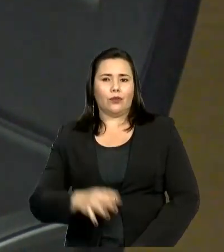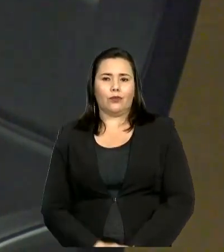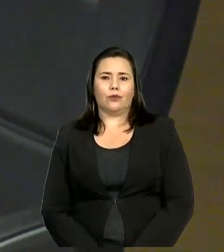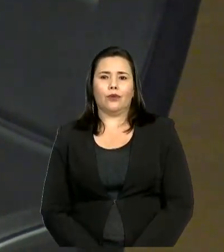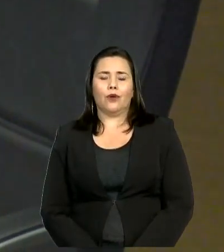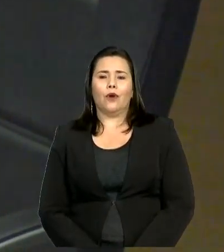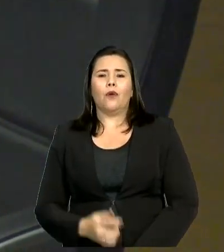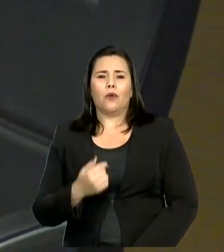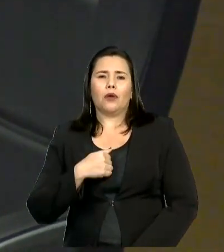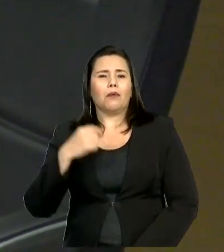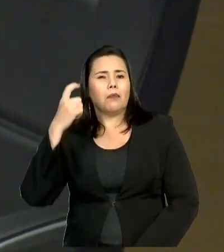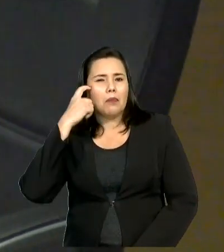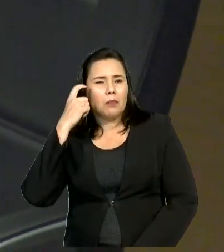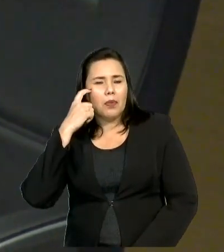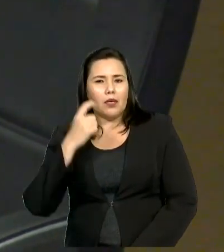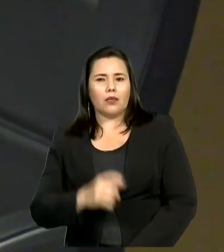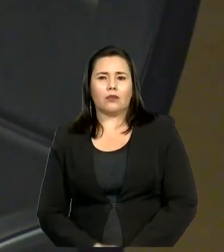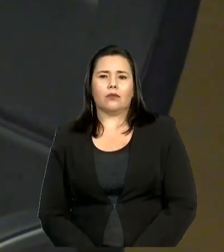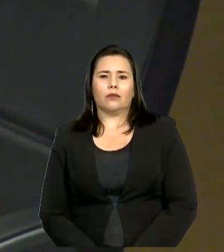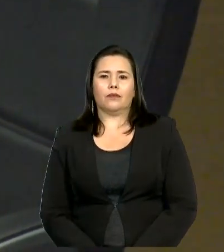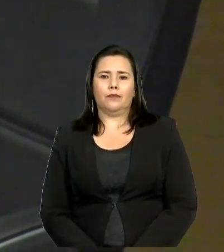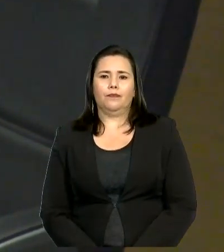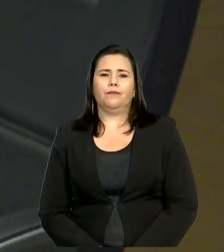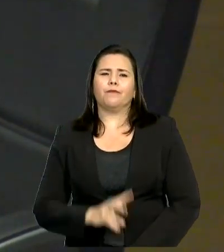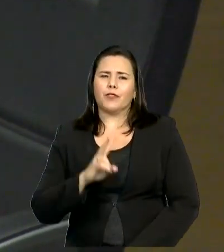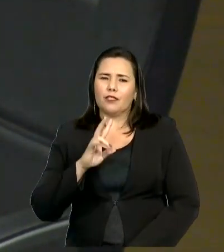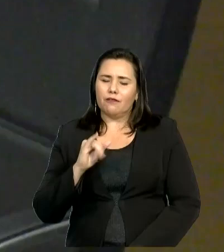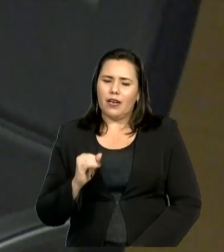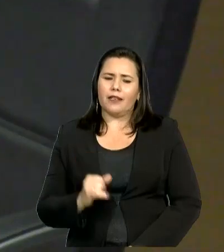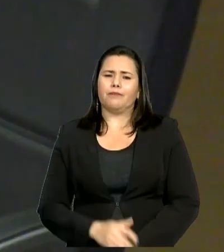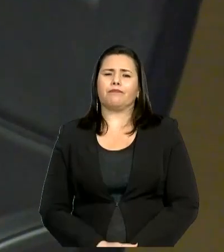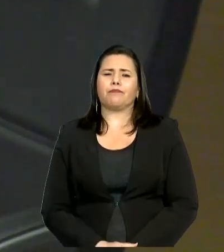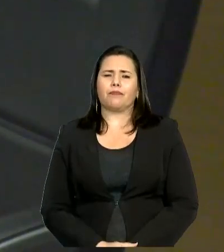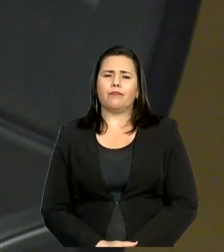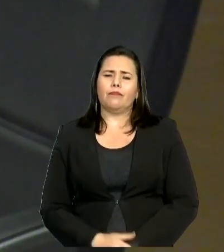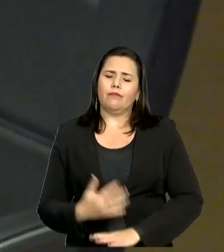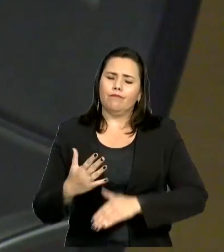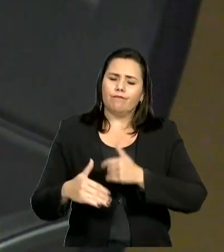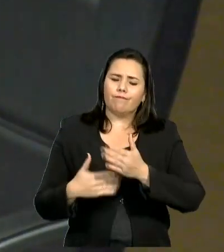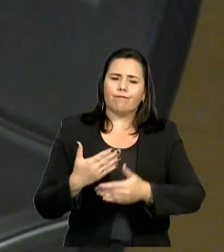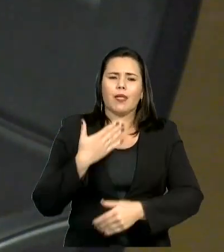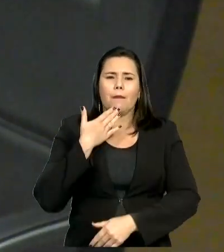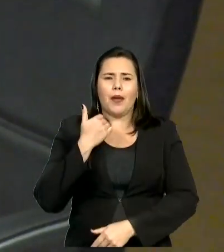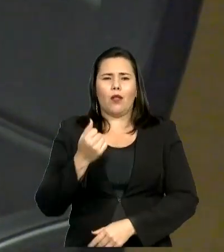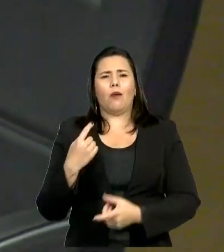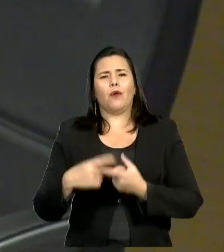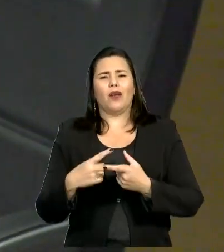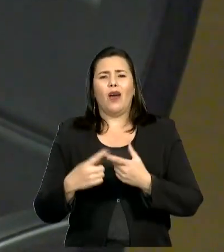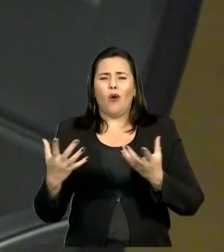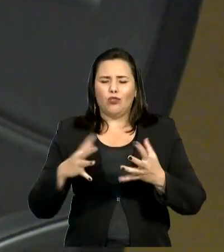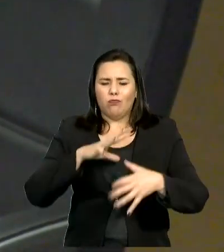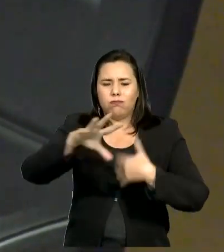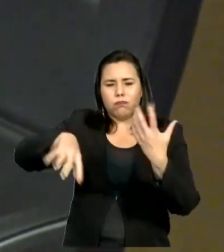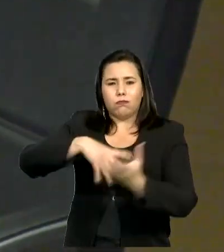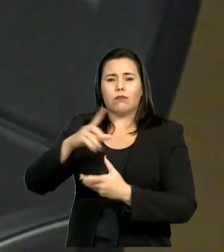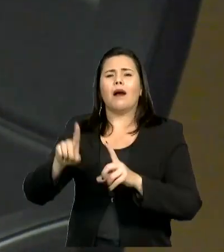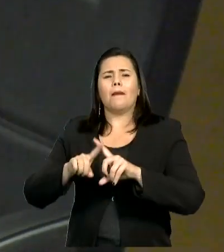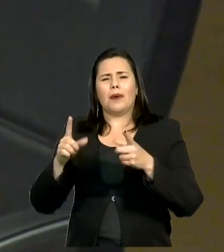eu acho que isso vai acalmar, depois dessas tormentas sempre vem a calmaria, e que a gente